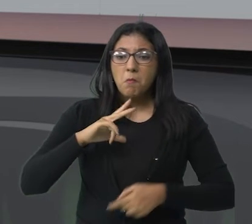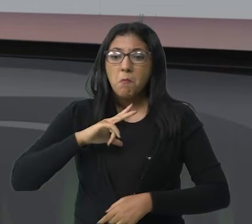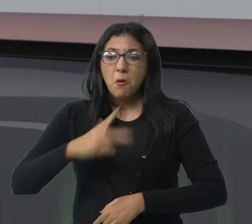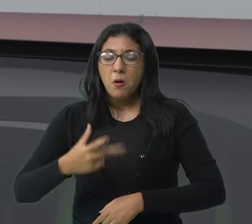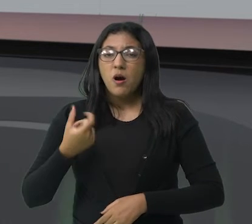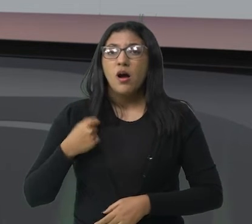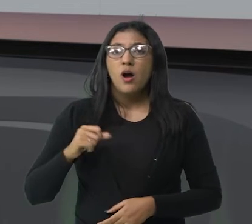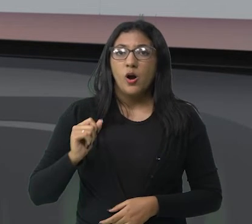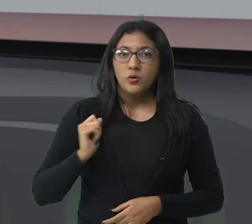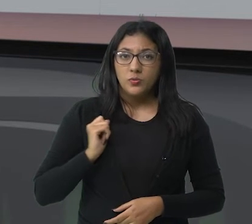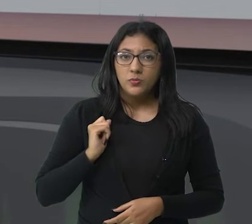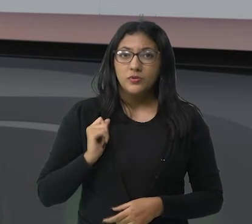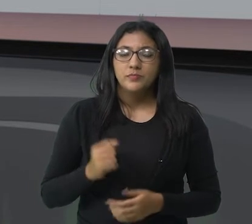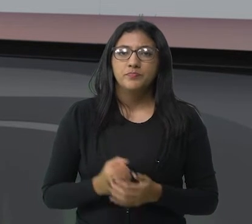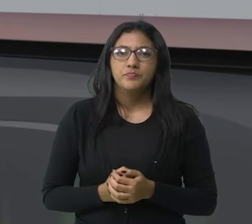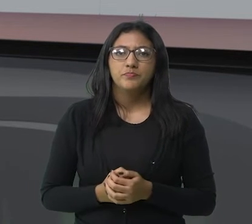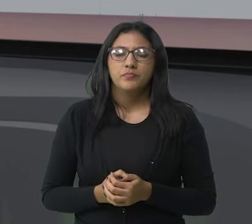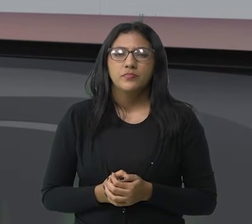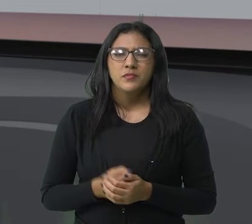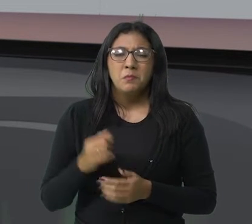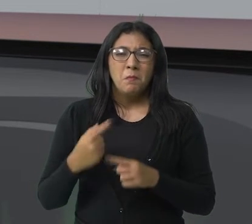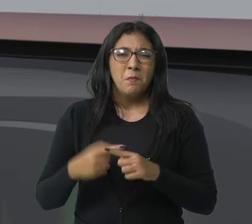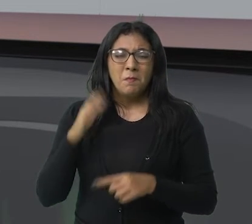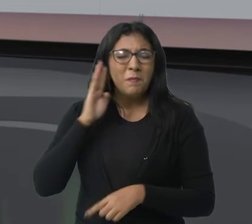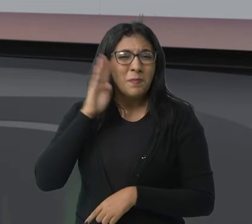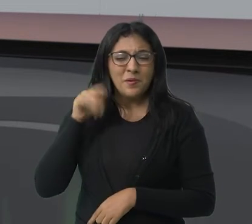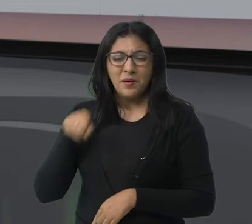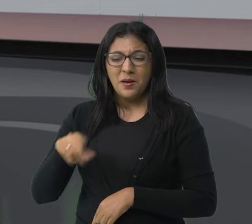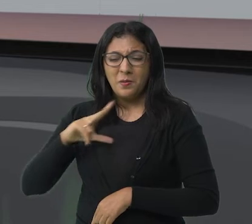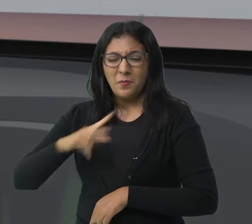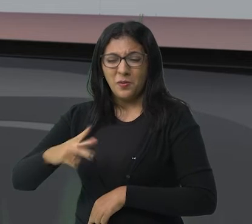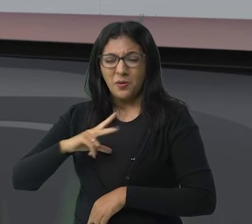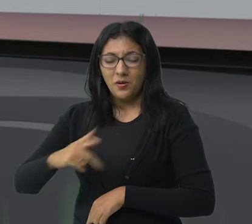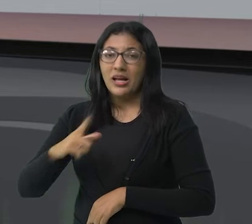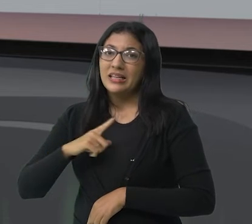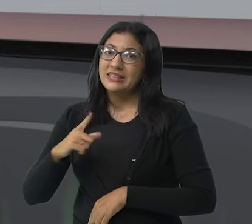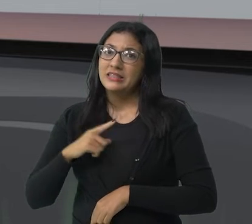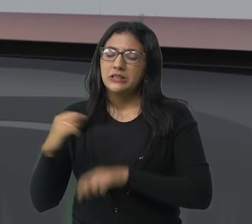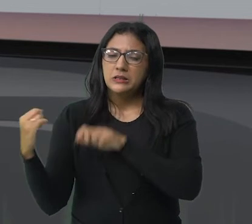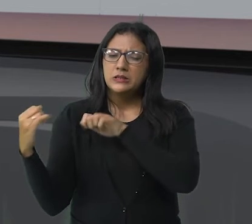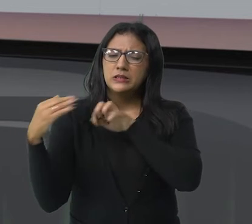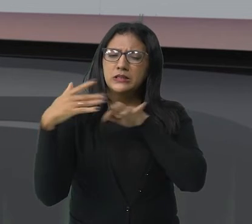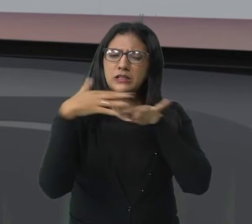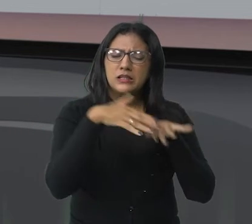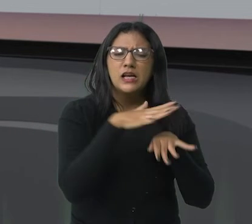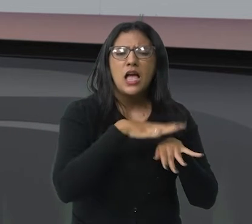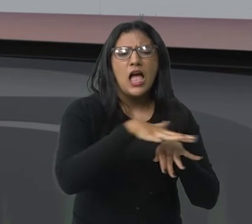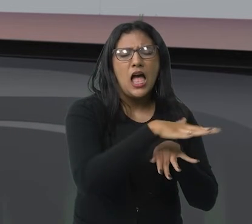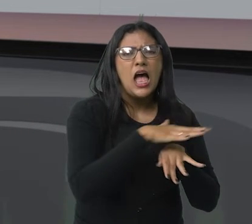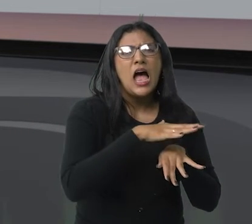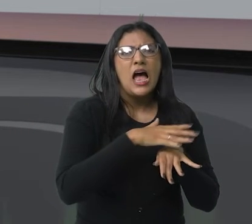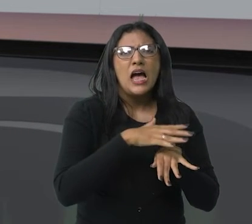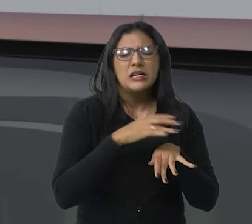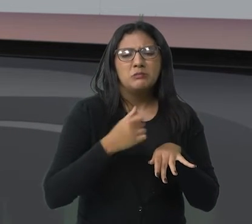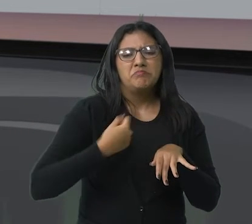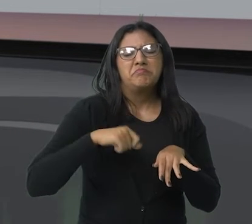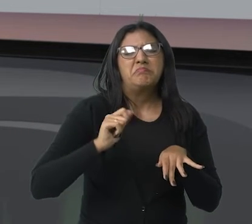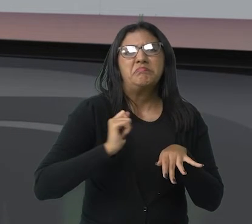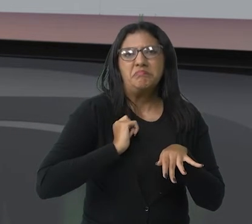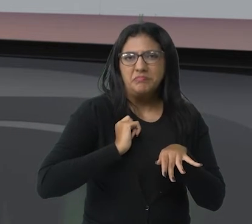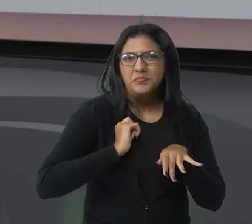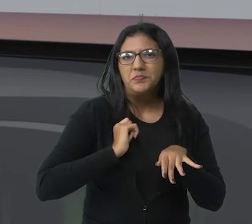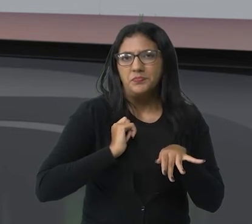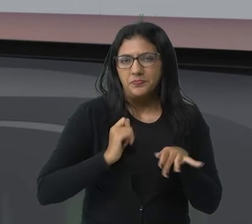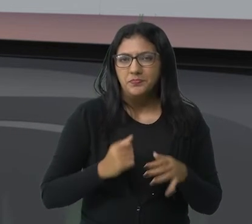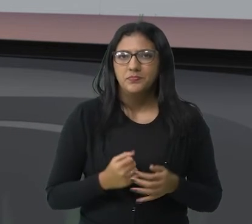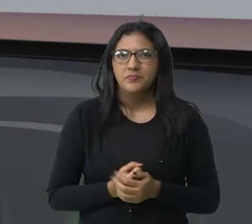porque principalmente os portugueses adentraram por muitos territórios que seriam espanhóis.